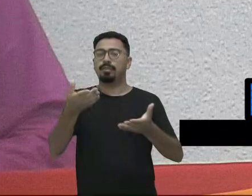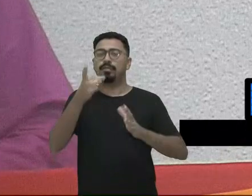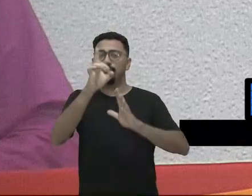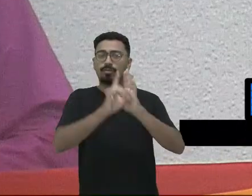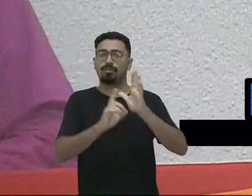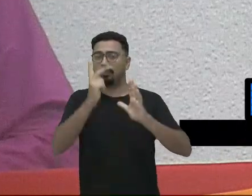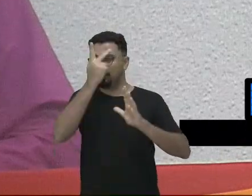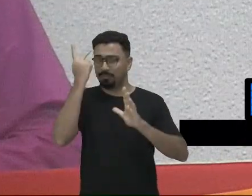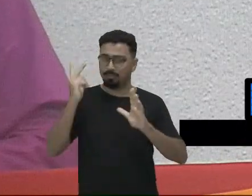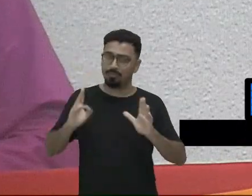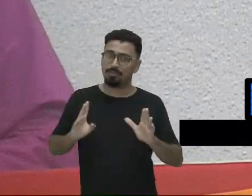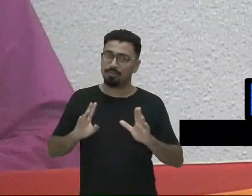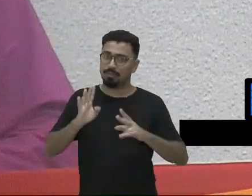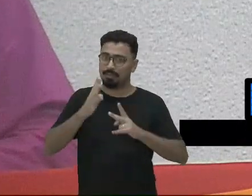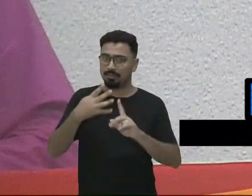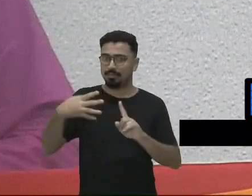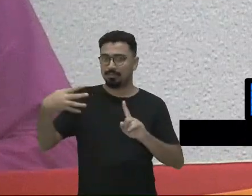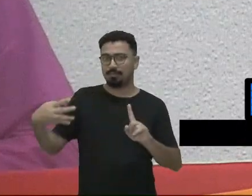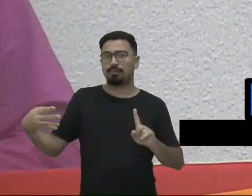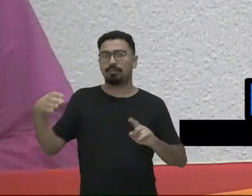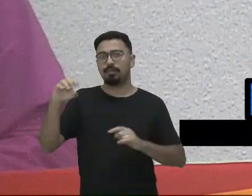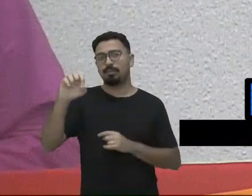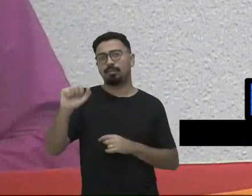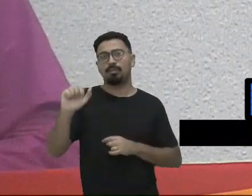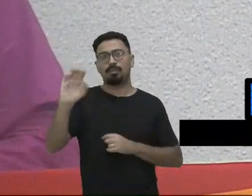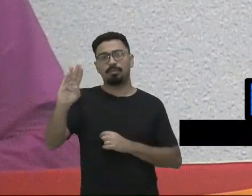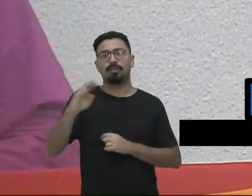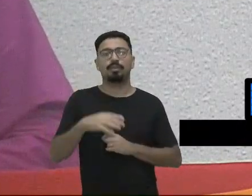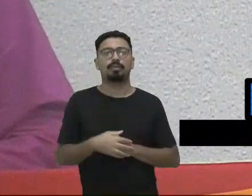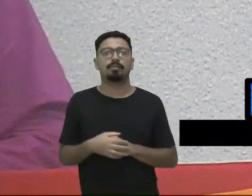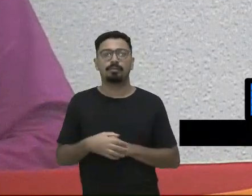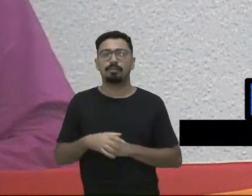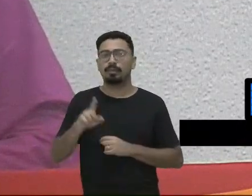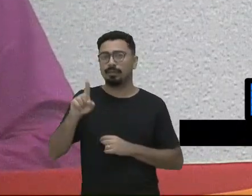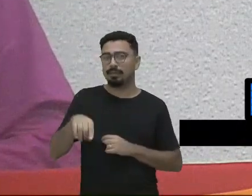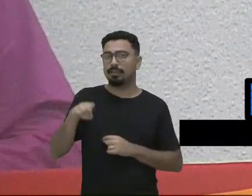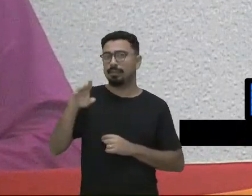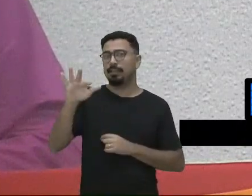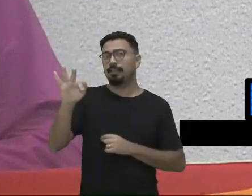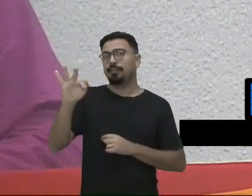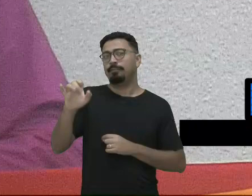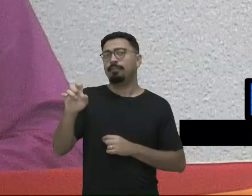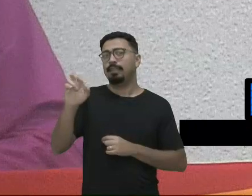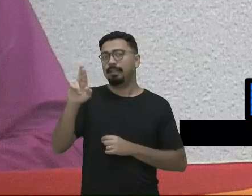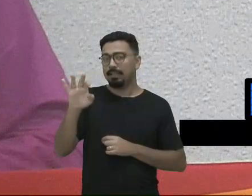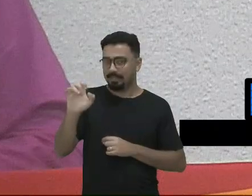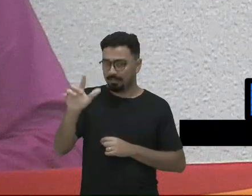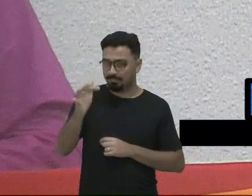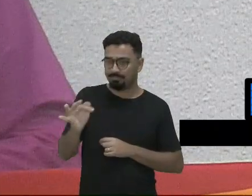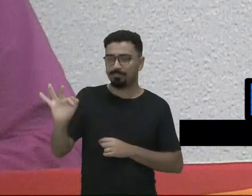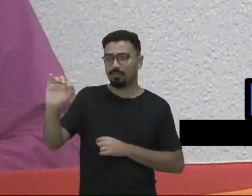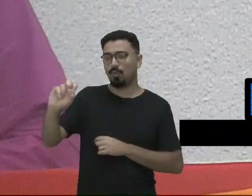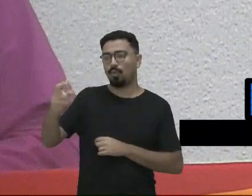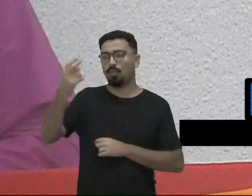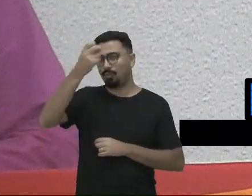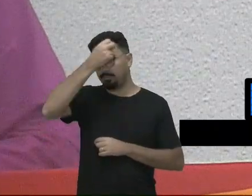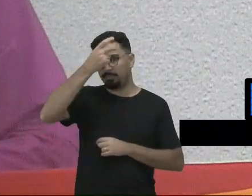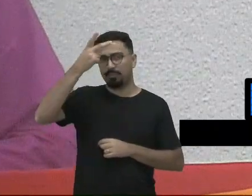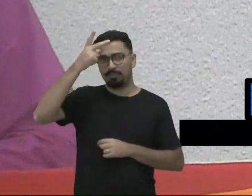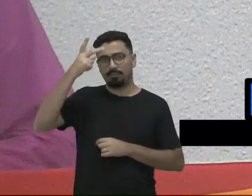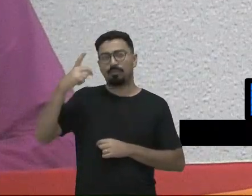LGBT. Então, a Ordem dos Advogados do Brasil, seja em nível federal, seja em nível municipal, através das